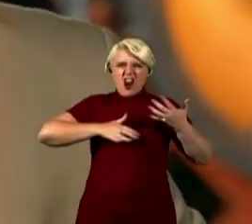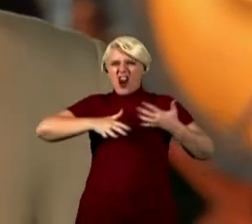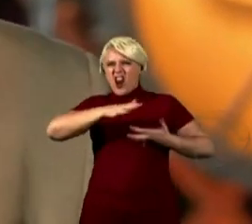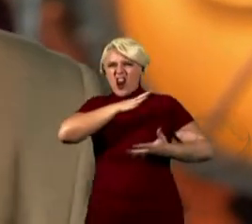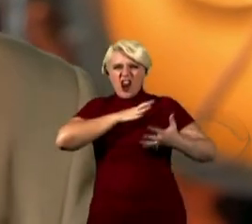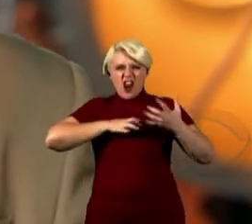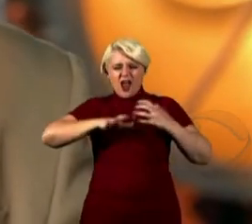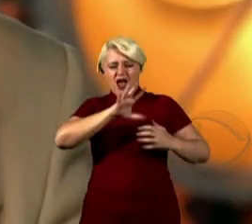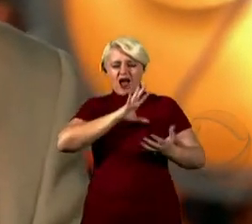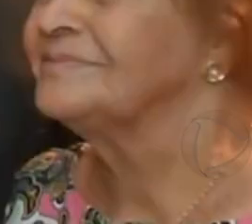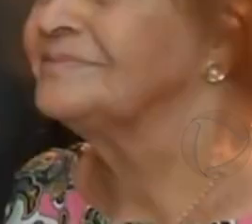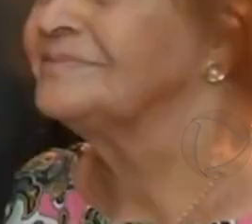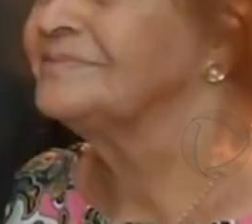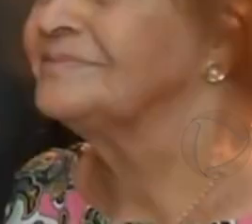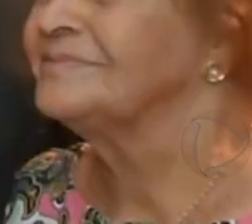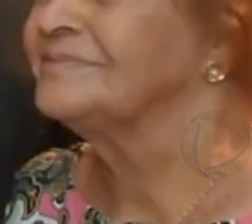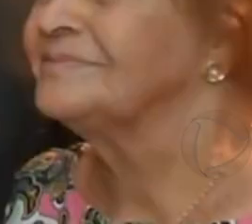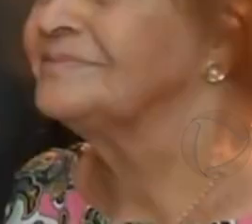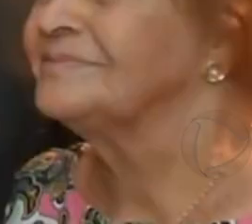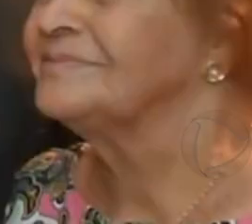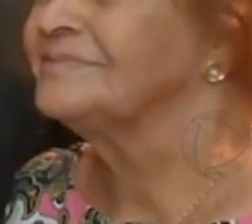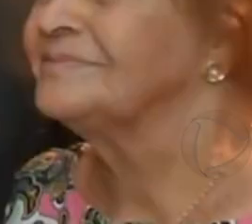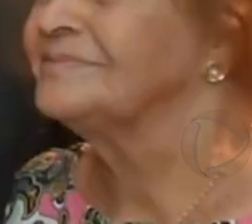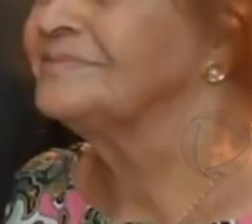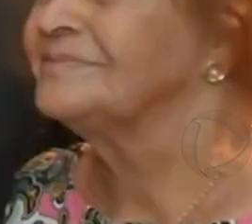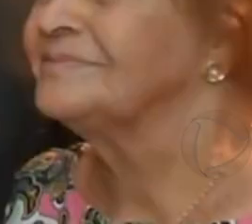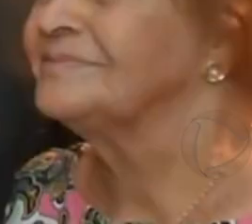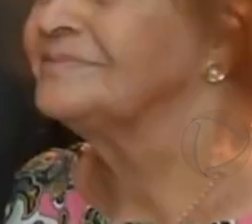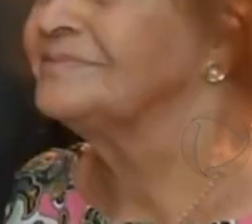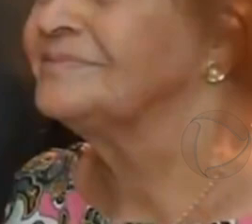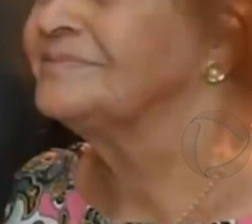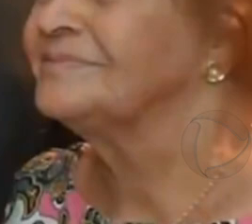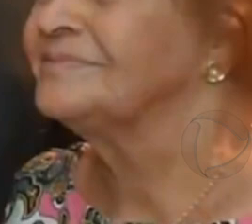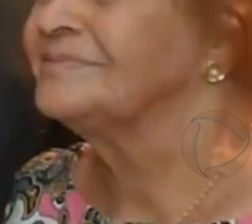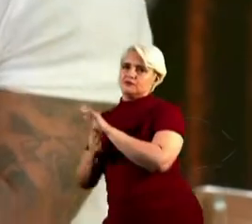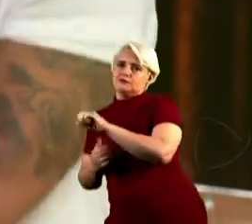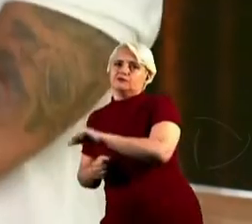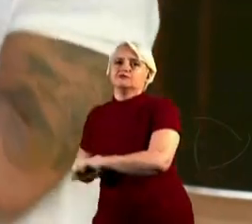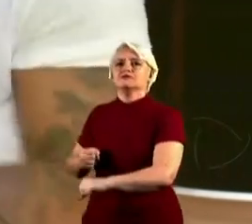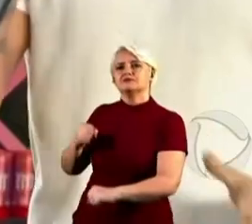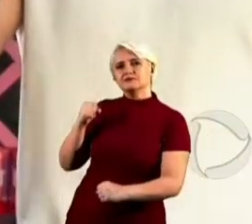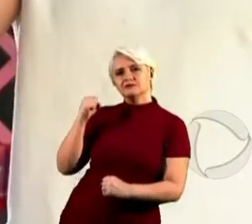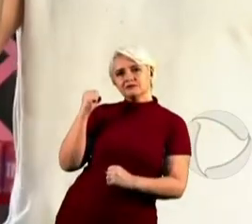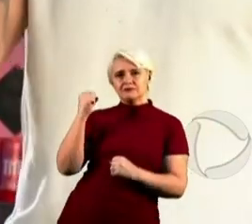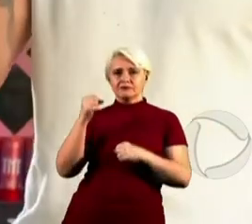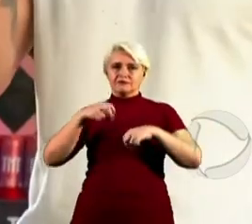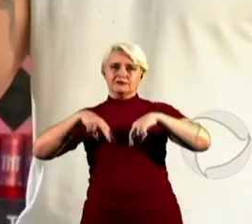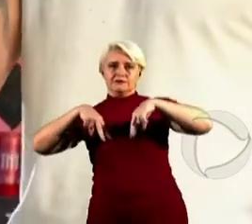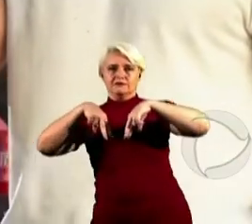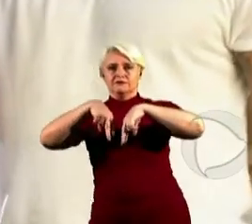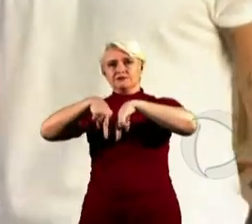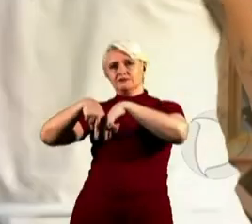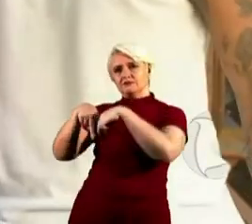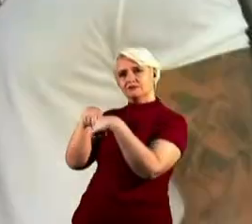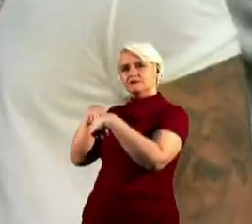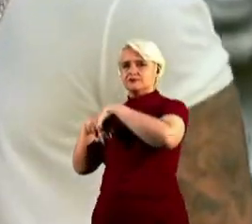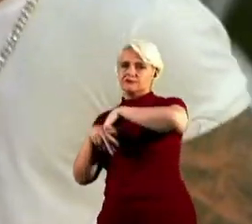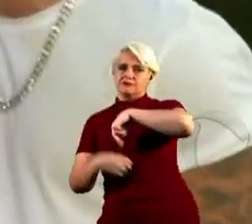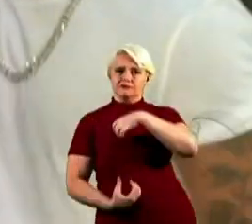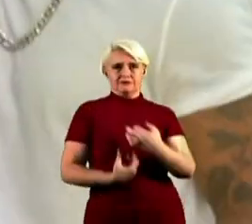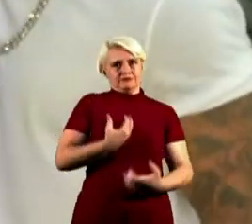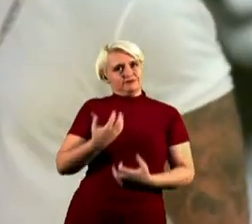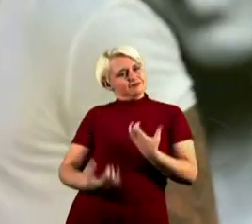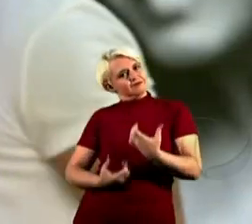com câncer em Aparecida. O lugar é gerido pela mãe de Leonardo. Alimentos e produtos de higiene também